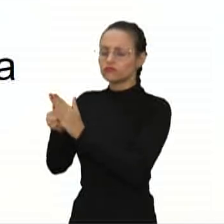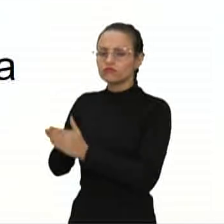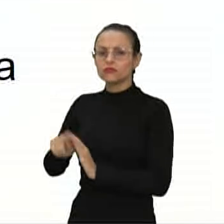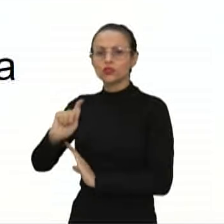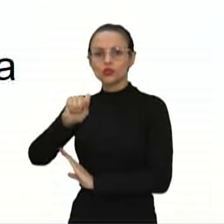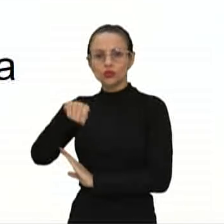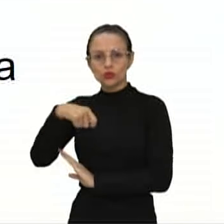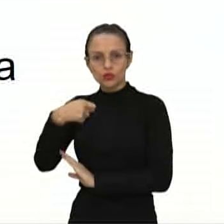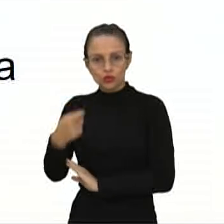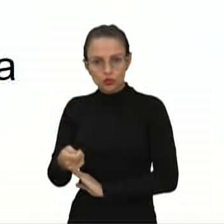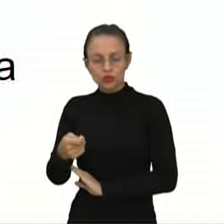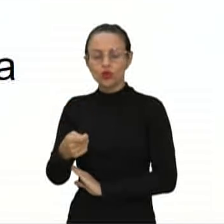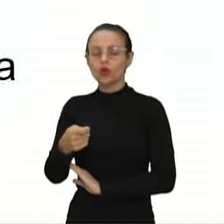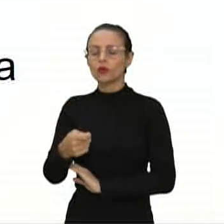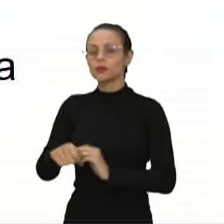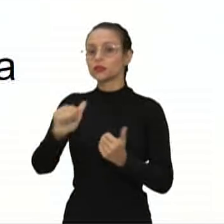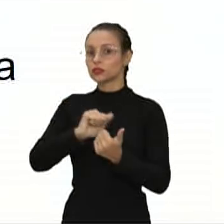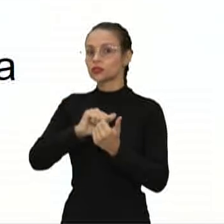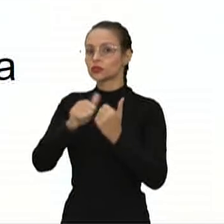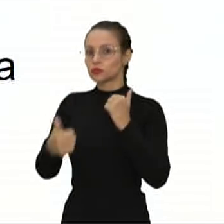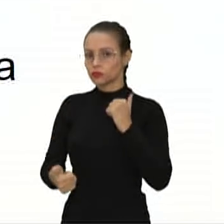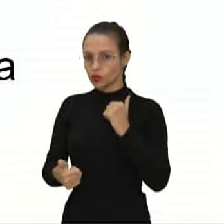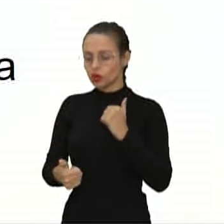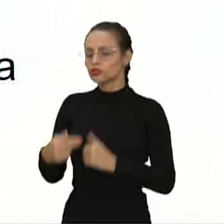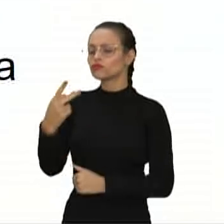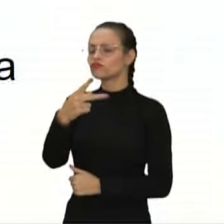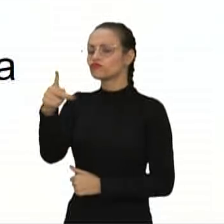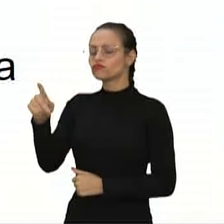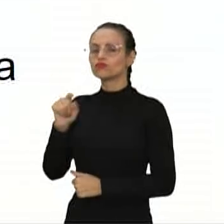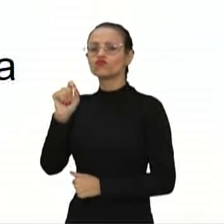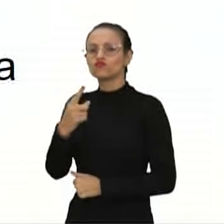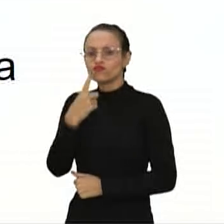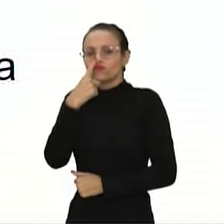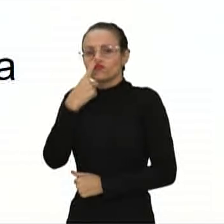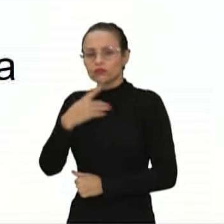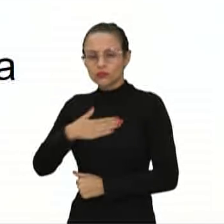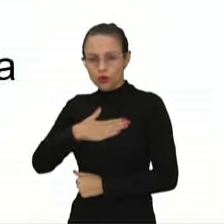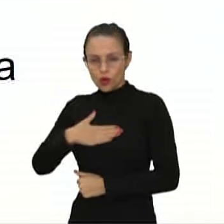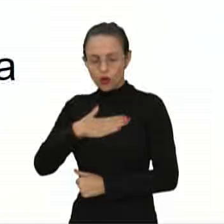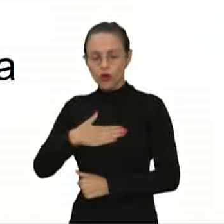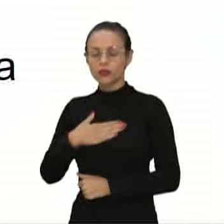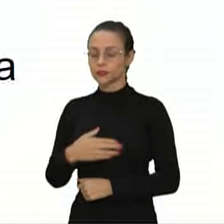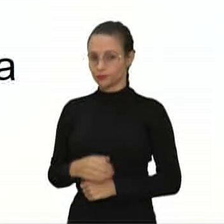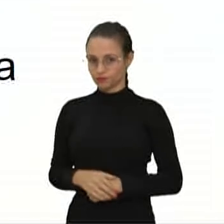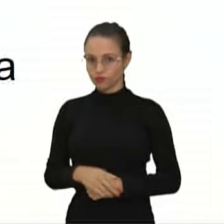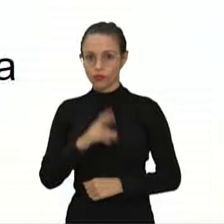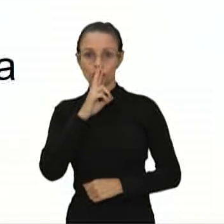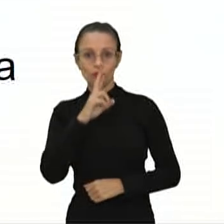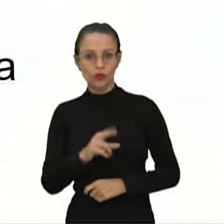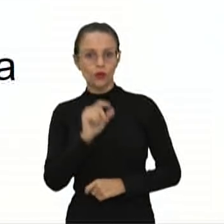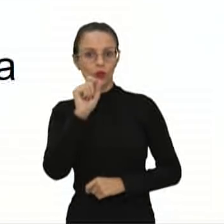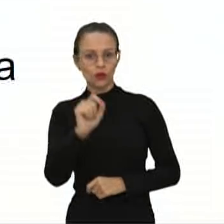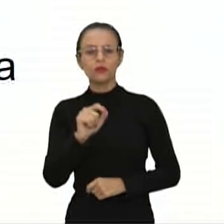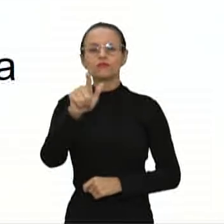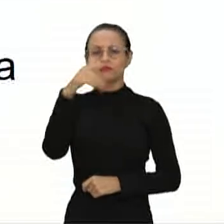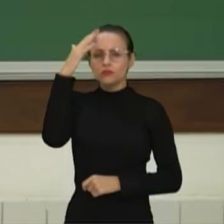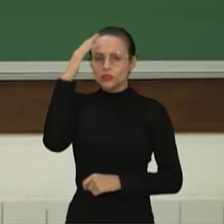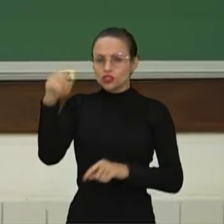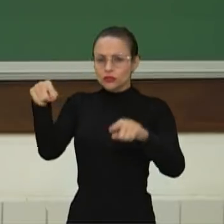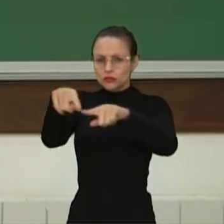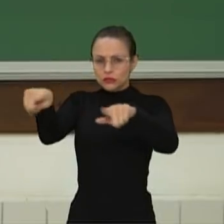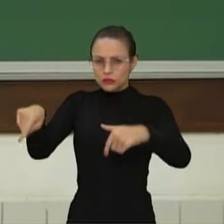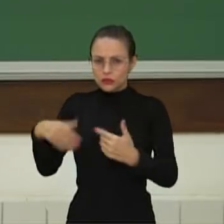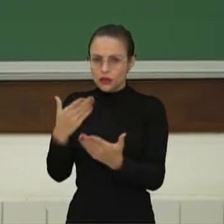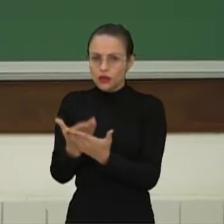a modalidade de esporte de sua preferência. E os resultados obtidos foram: então imagine uma sala de aula